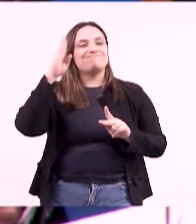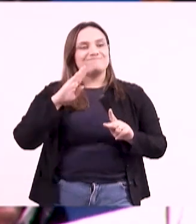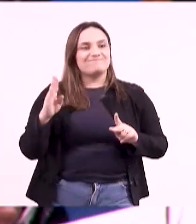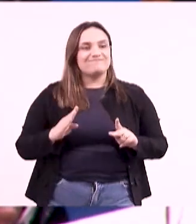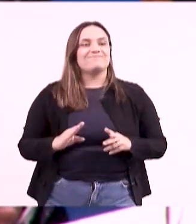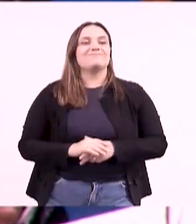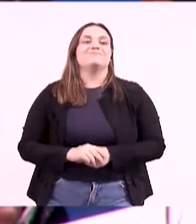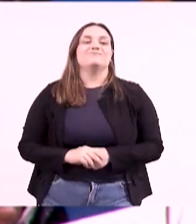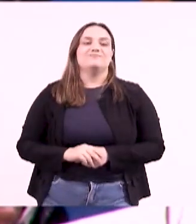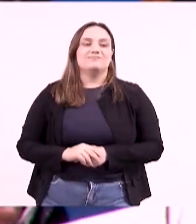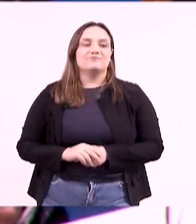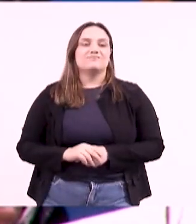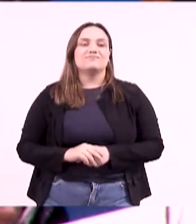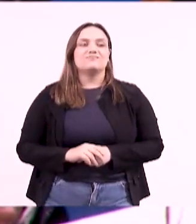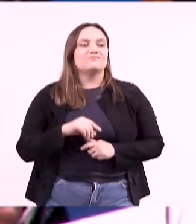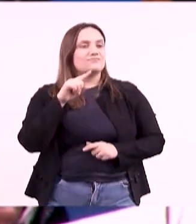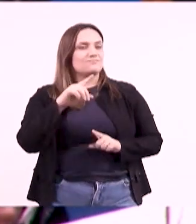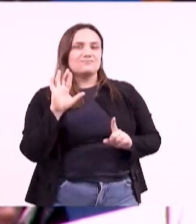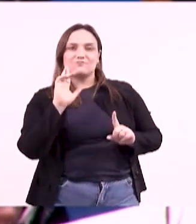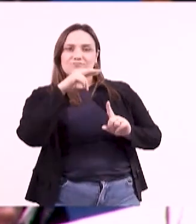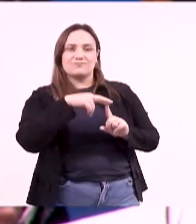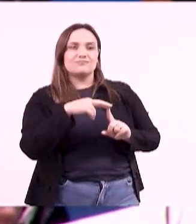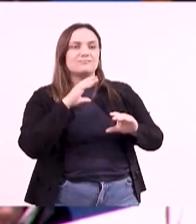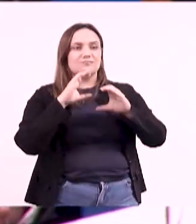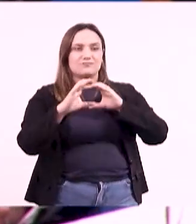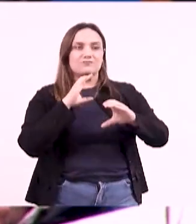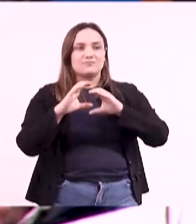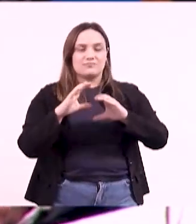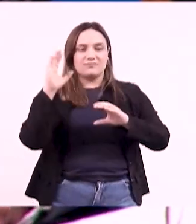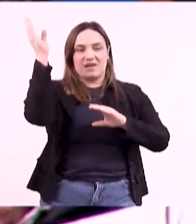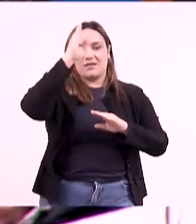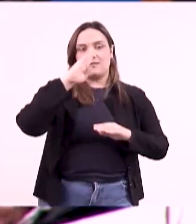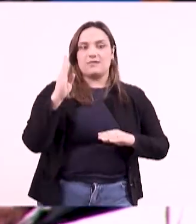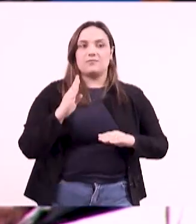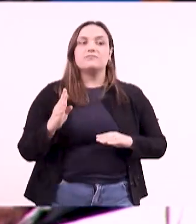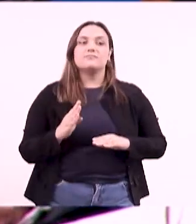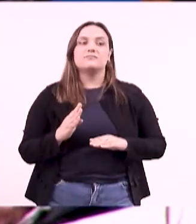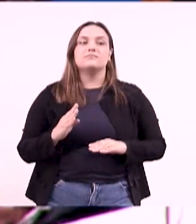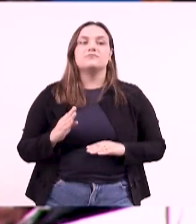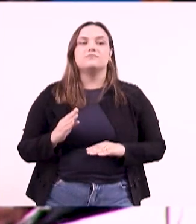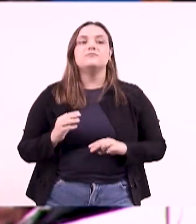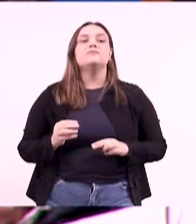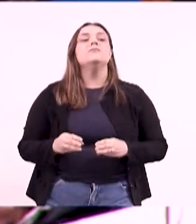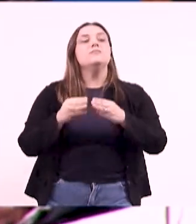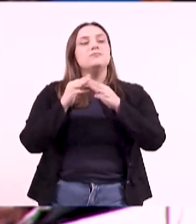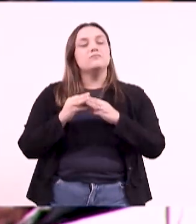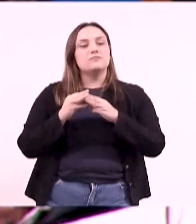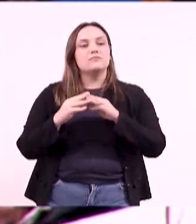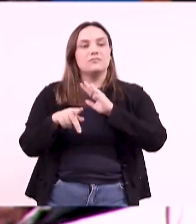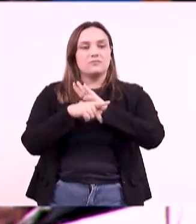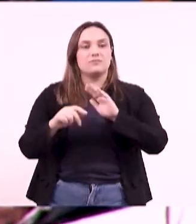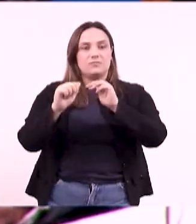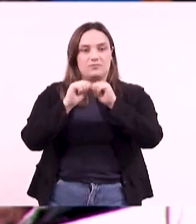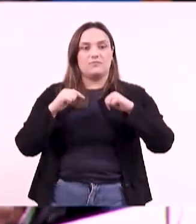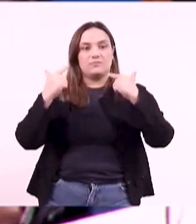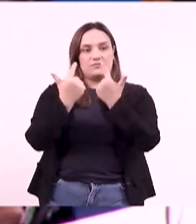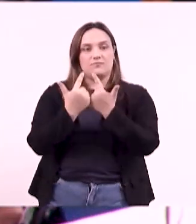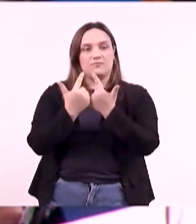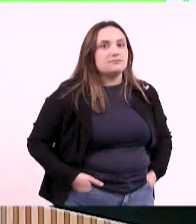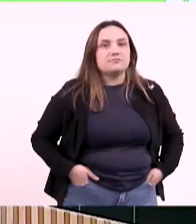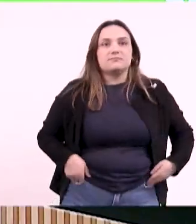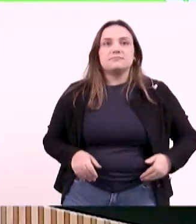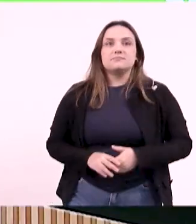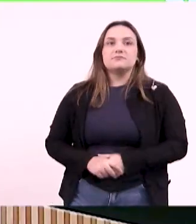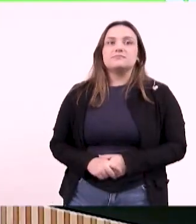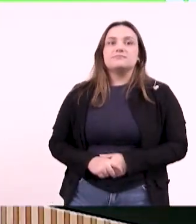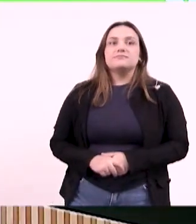Então, como uma figura emblemática da comunicação brasileira, fazer uma moção em nome da Assembleia Legislativa.